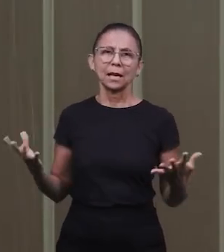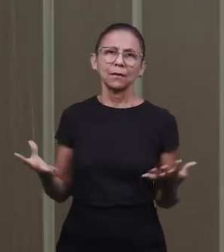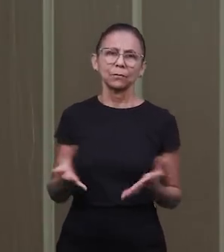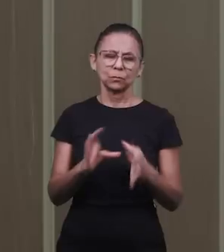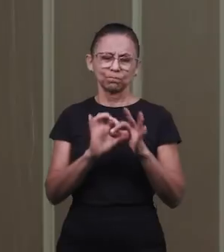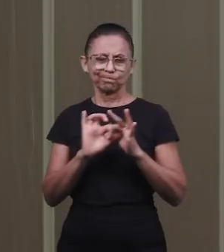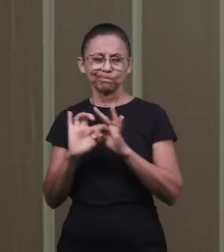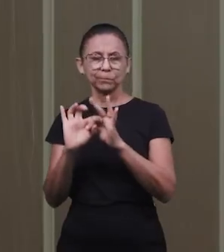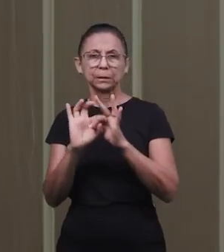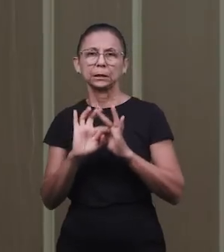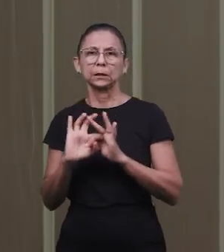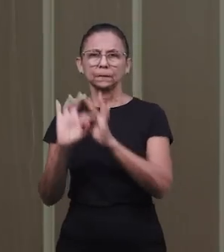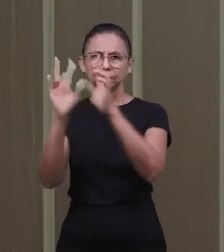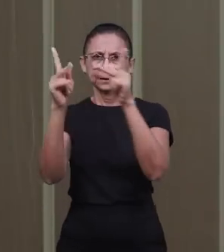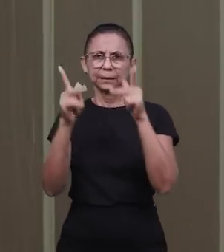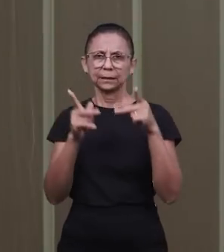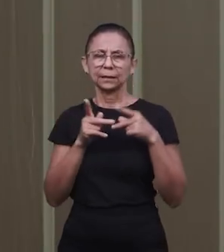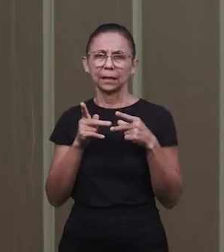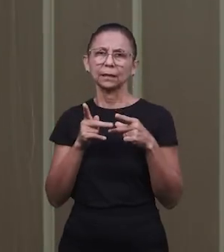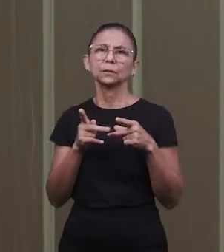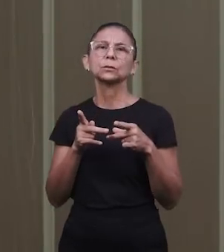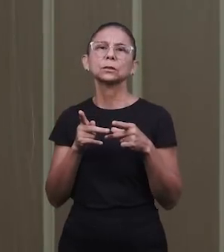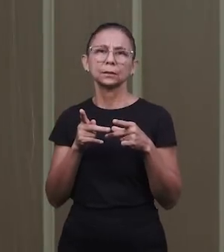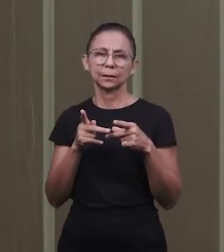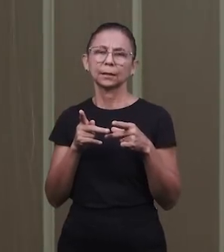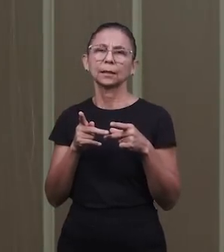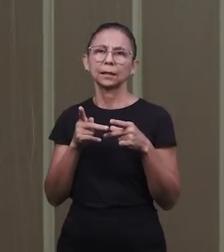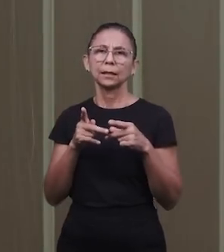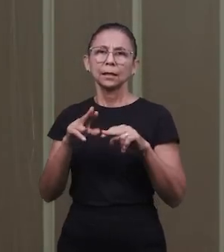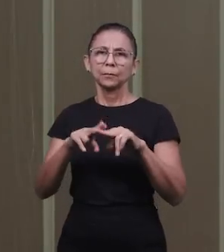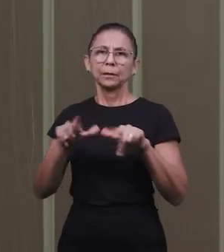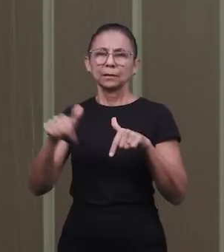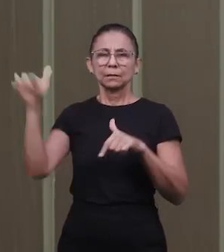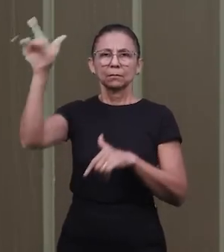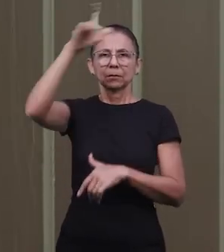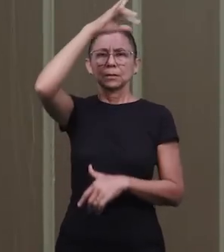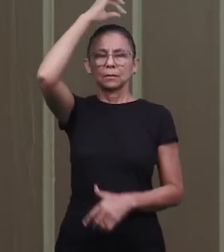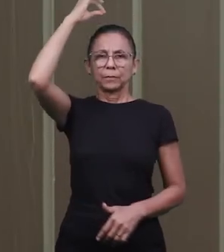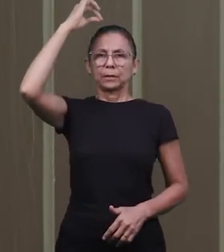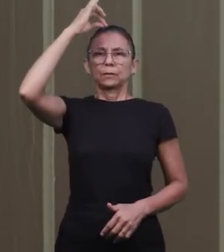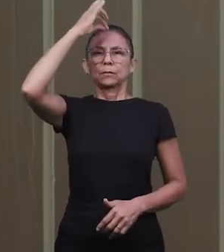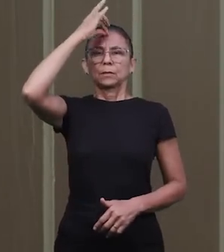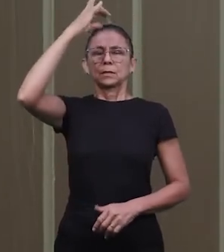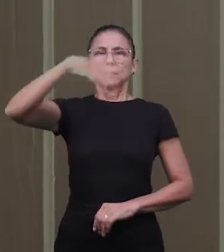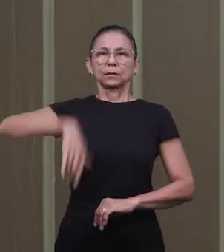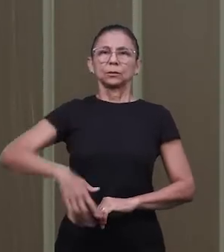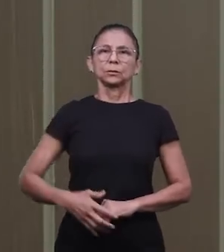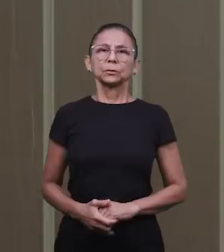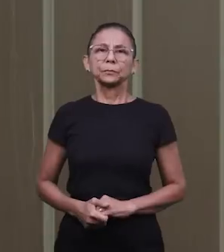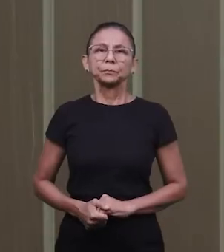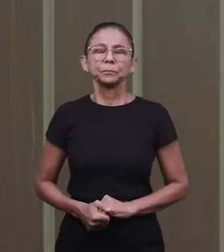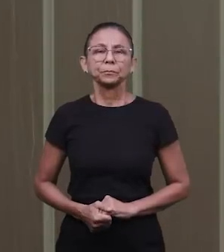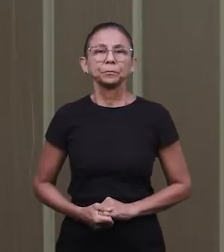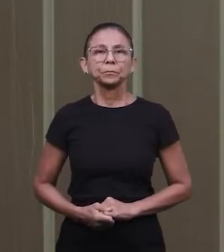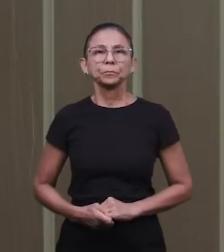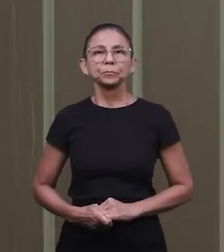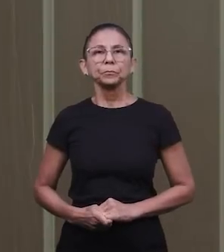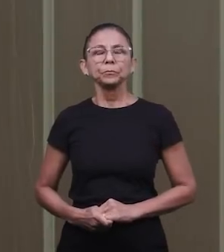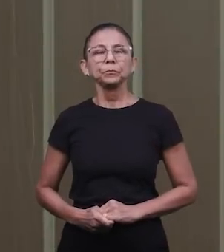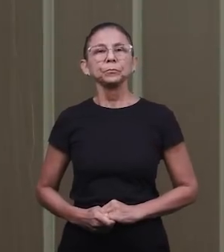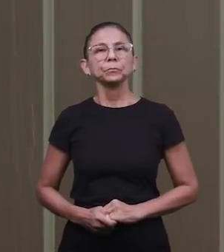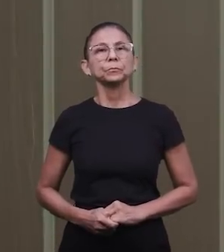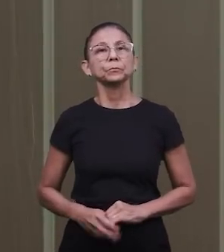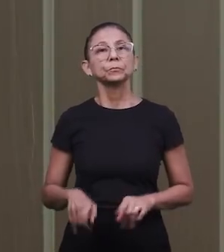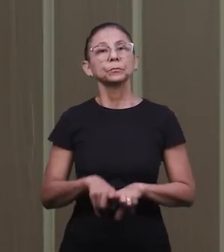crianças glorificando o nome do Senhor com os sinais da vitória que o Senhor nosso Deus vai nos dar neste trabalho.